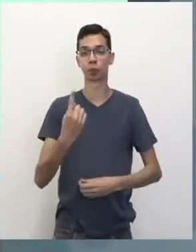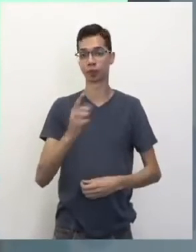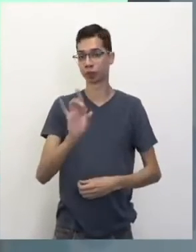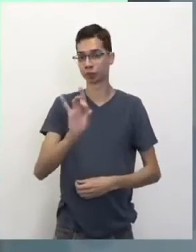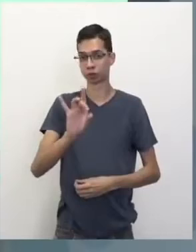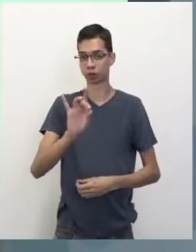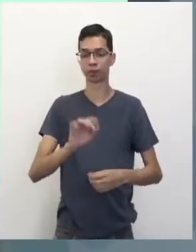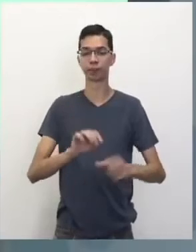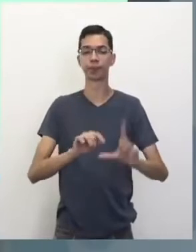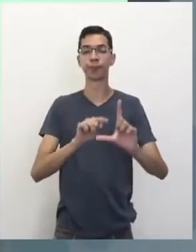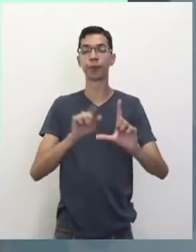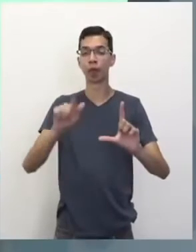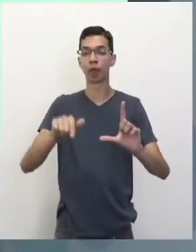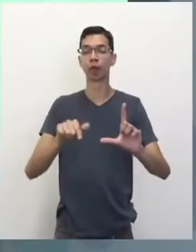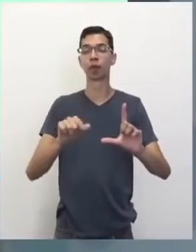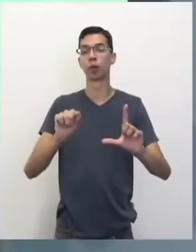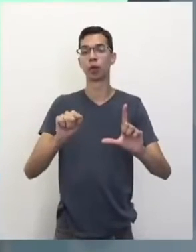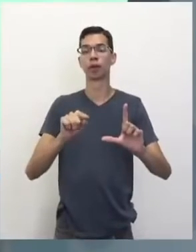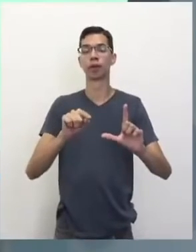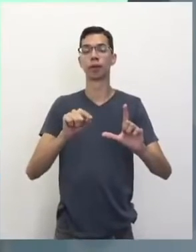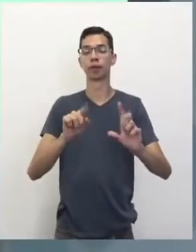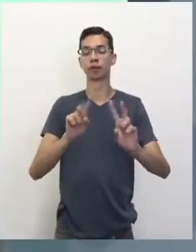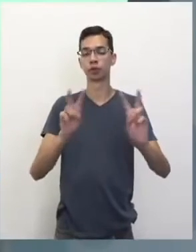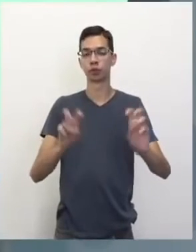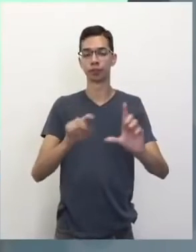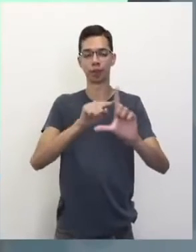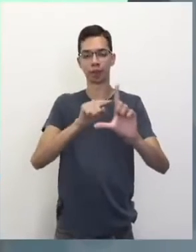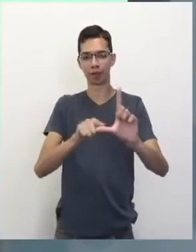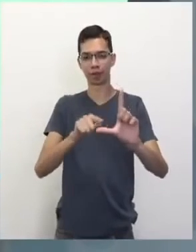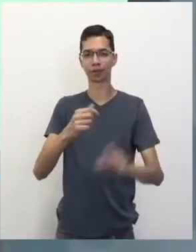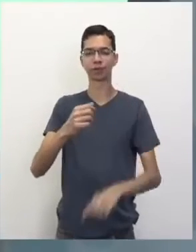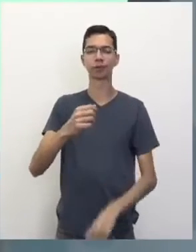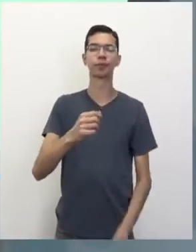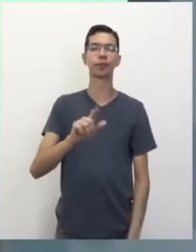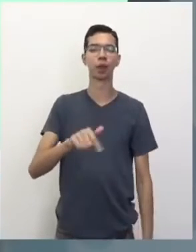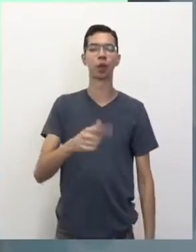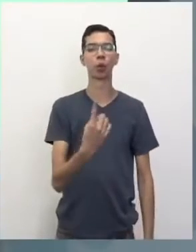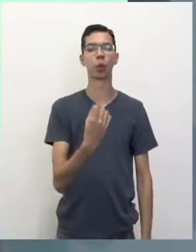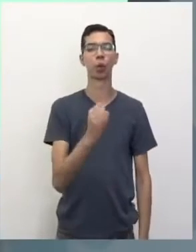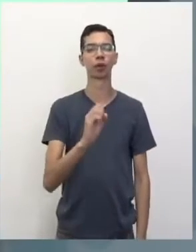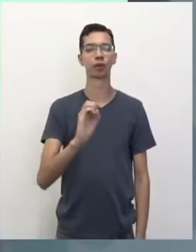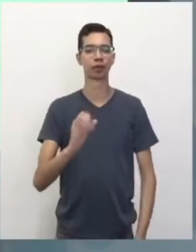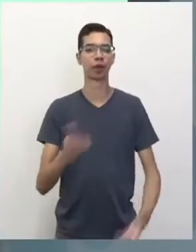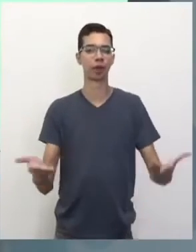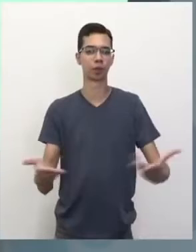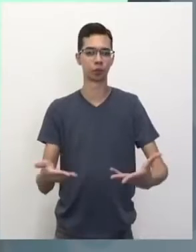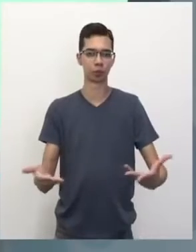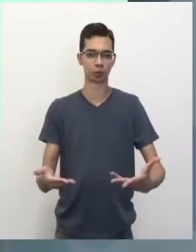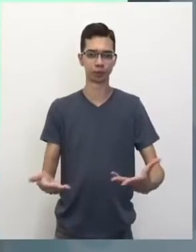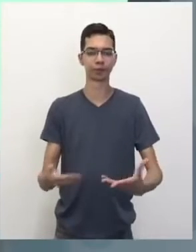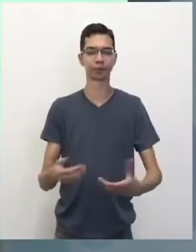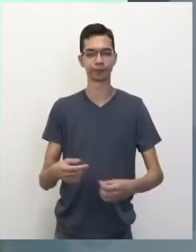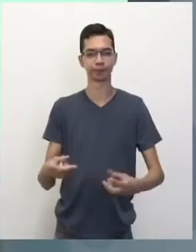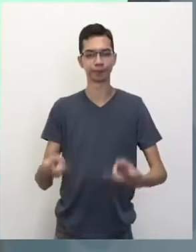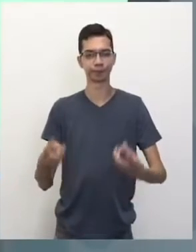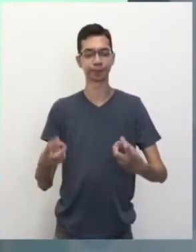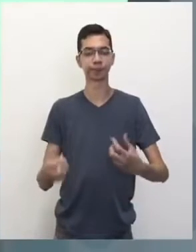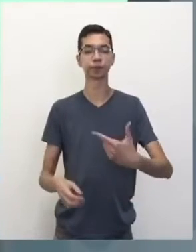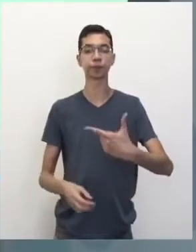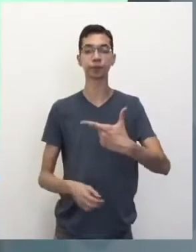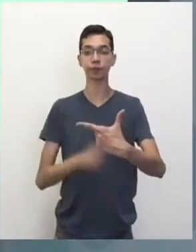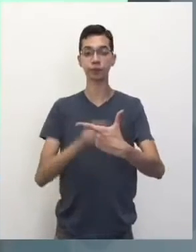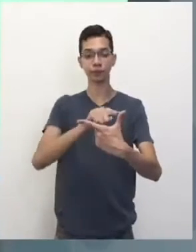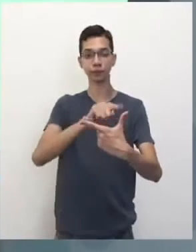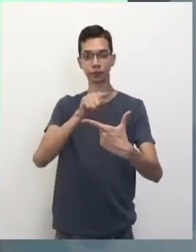que é o ângulo de 180 graus. Beleza? O ângulo de 180 graus aí, né, Tony, nós temos